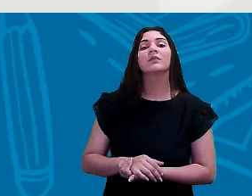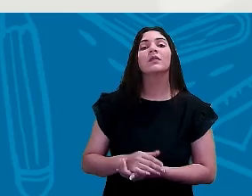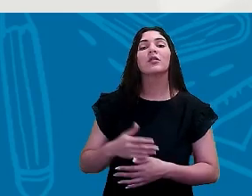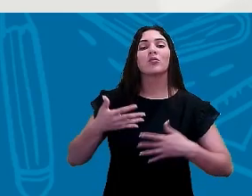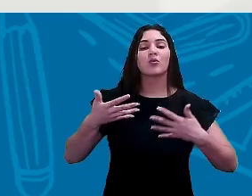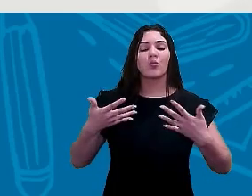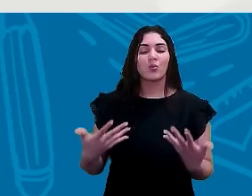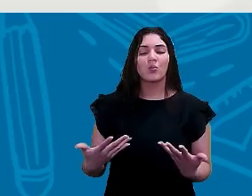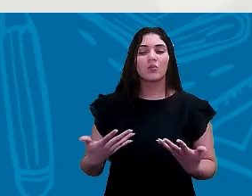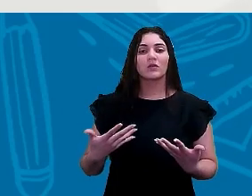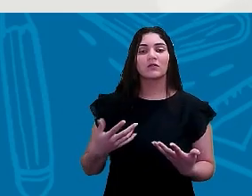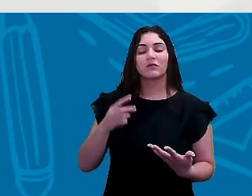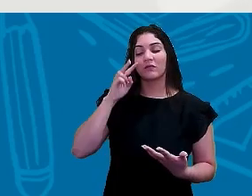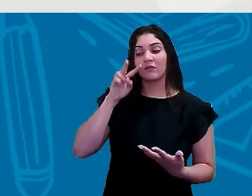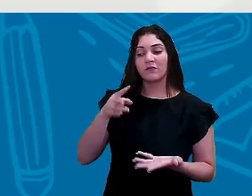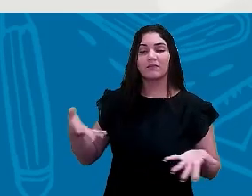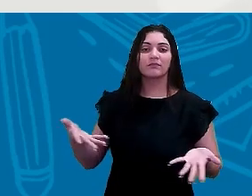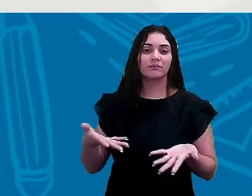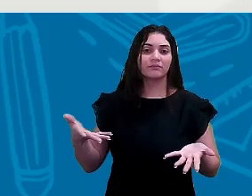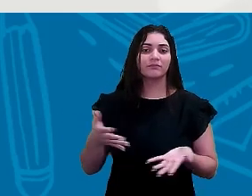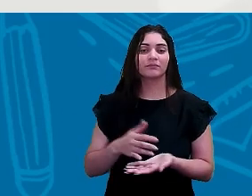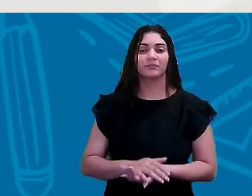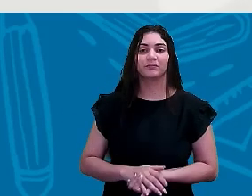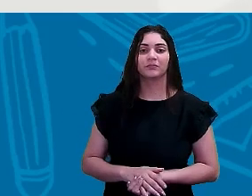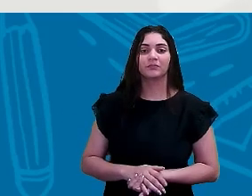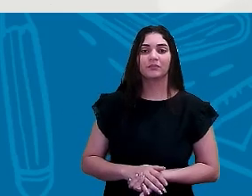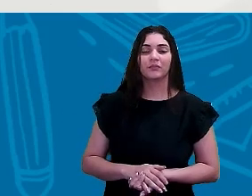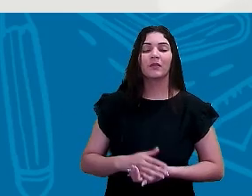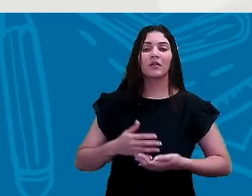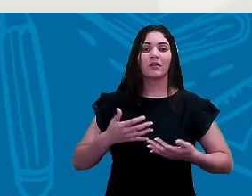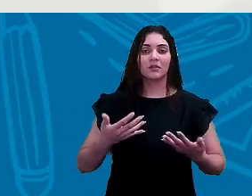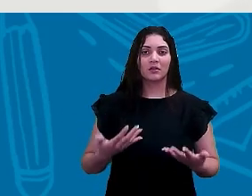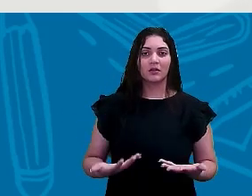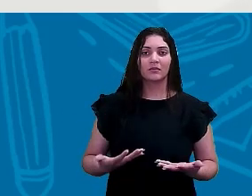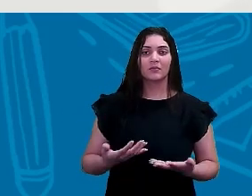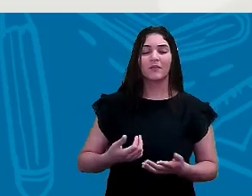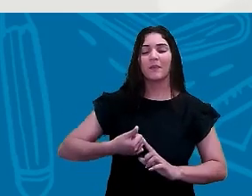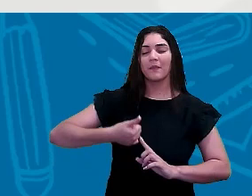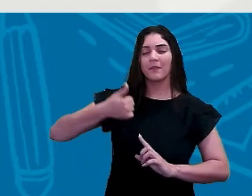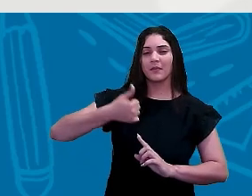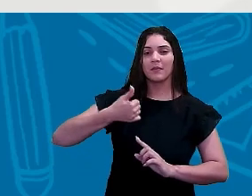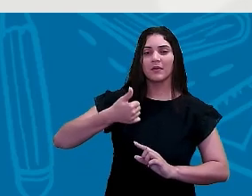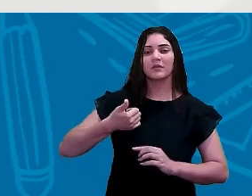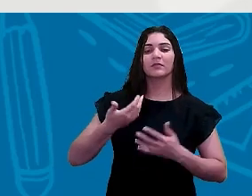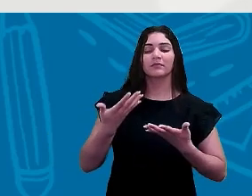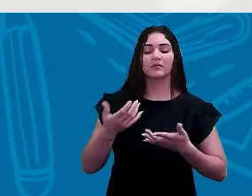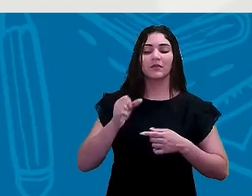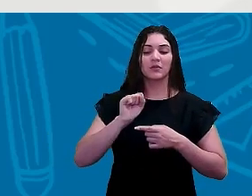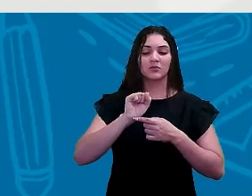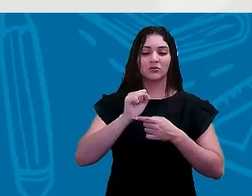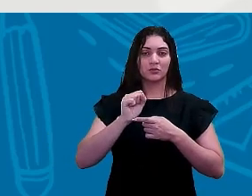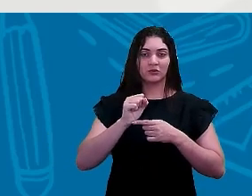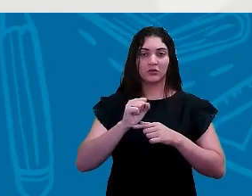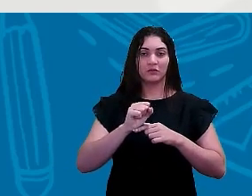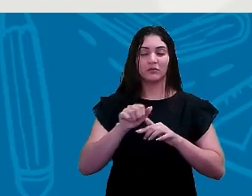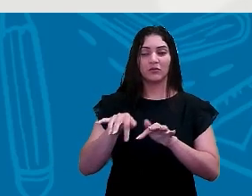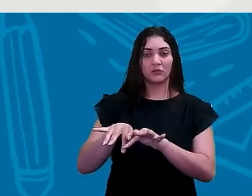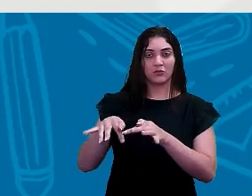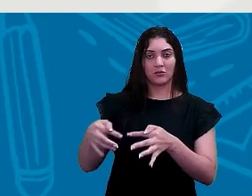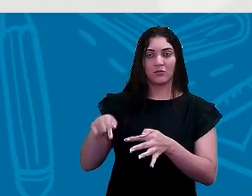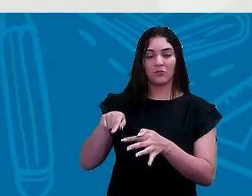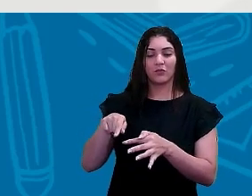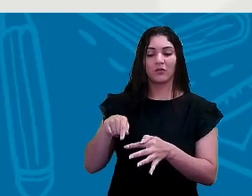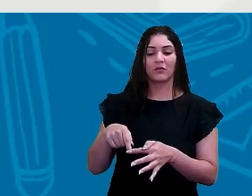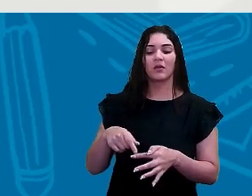quais a gente vai ver agora. Então, aqui, ó, primeiramente, para substantivos comuns, a